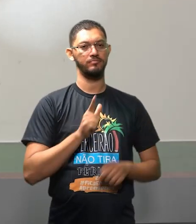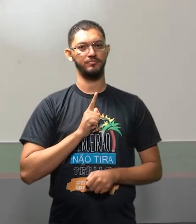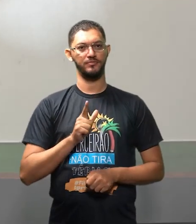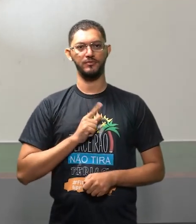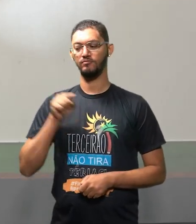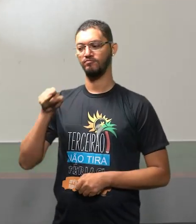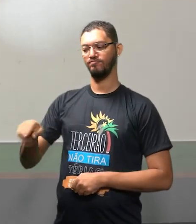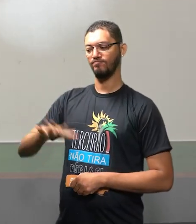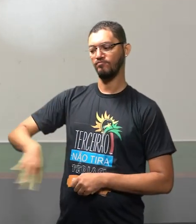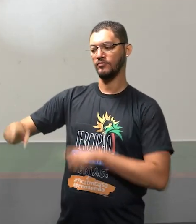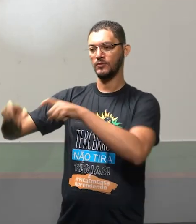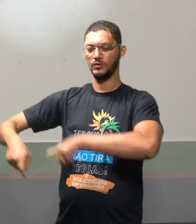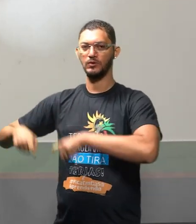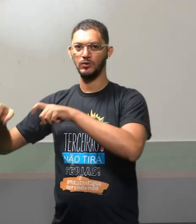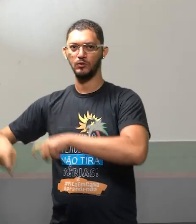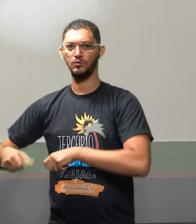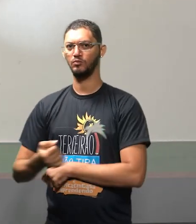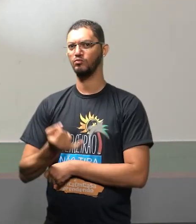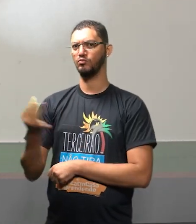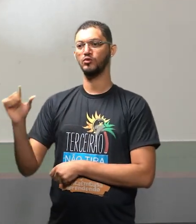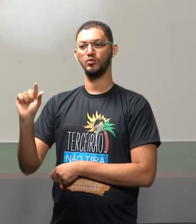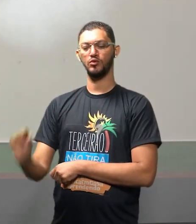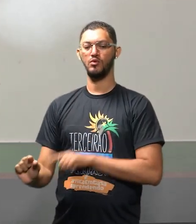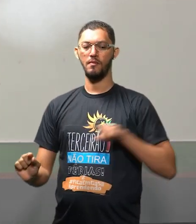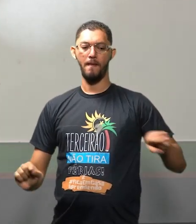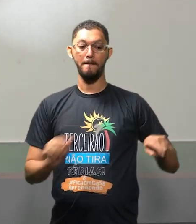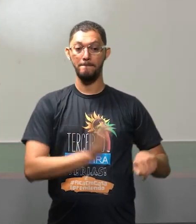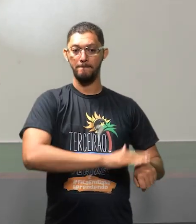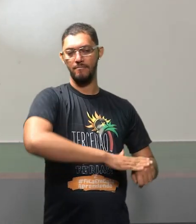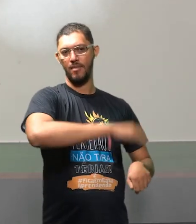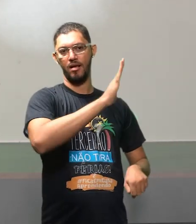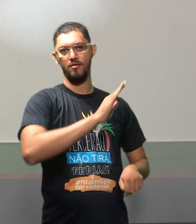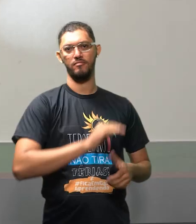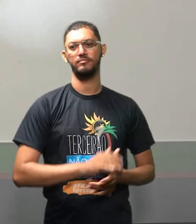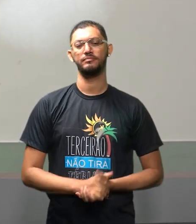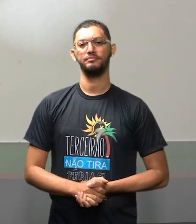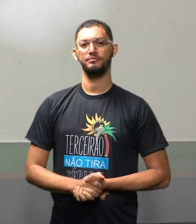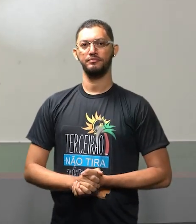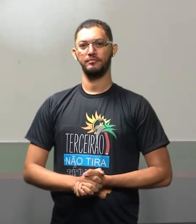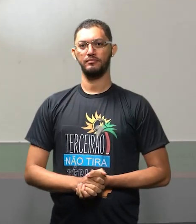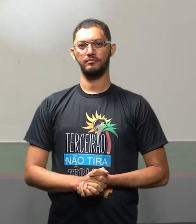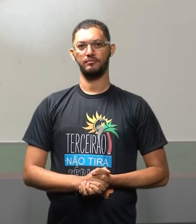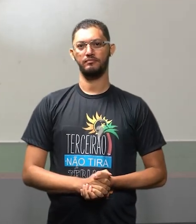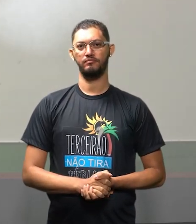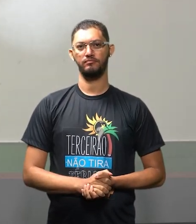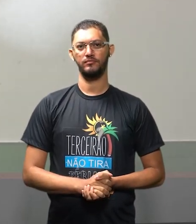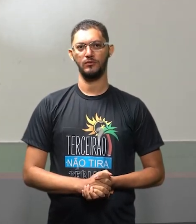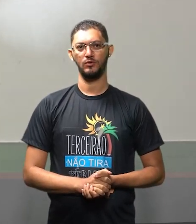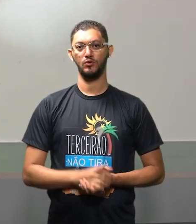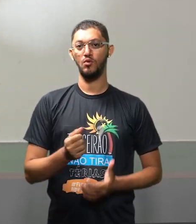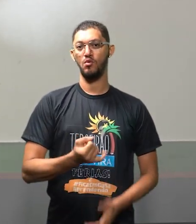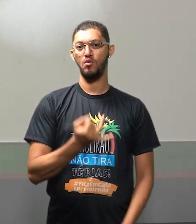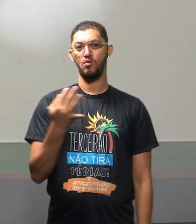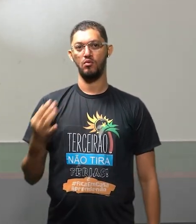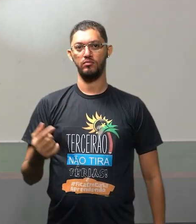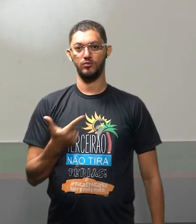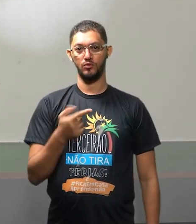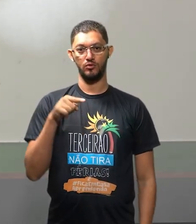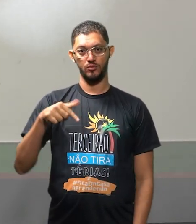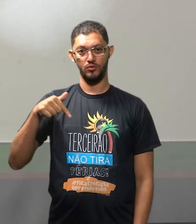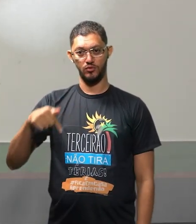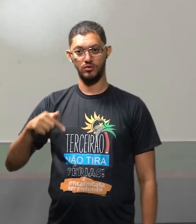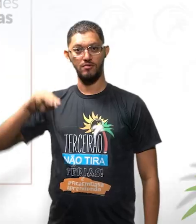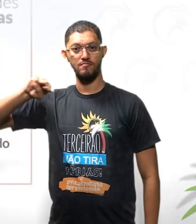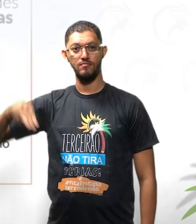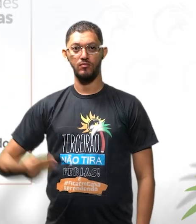na área rural, numa quantidade um pouco menor, numa porcentagem um pouco menor. Dessa quantidade de 2,7